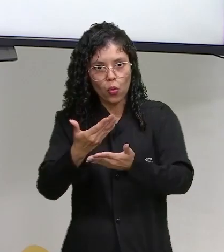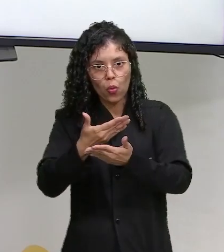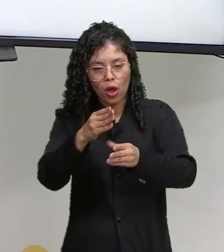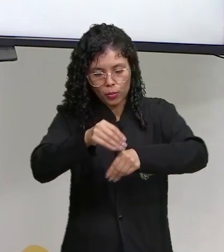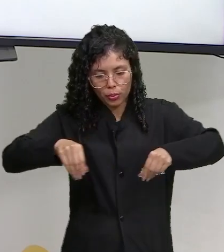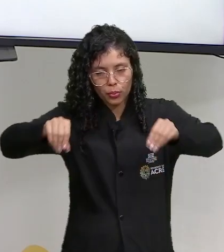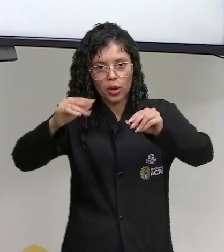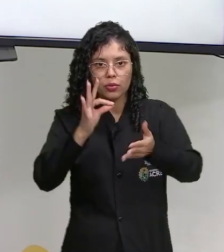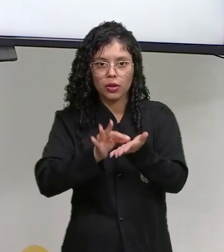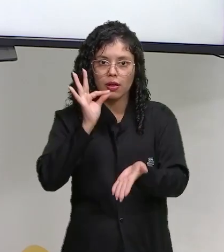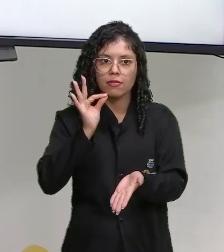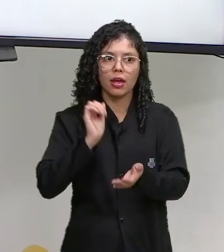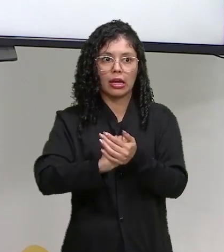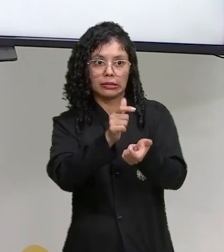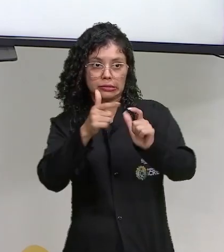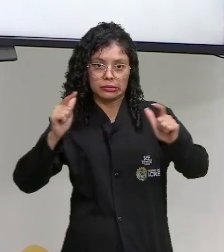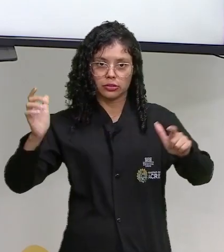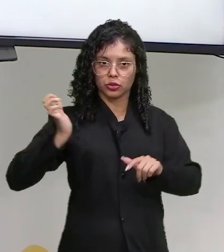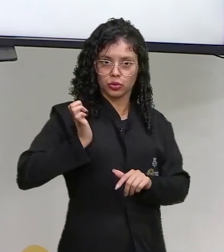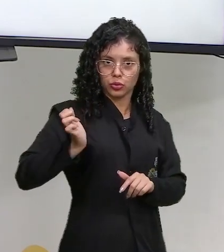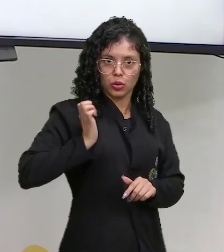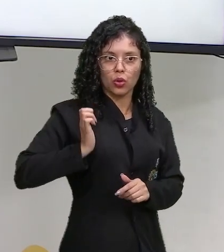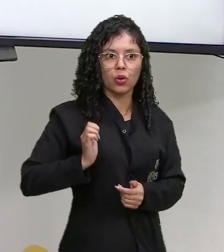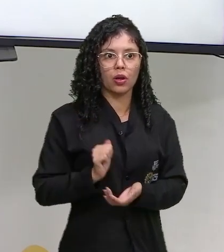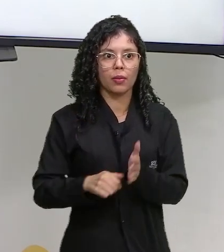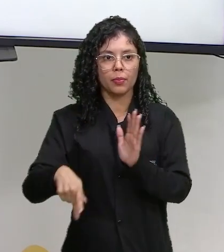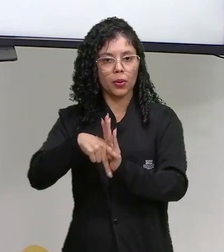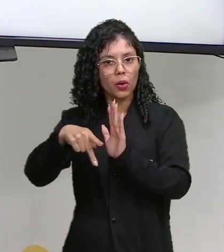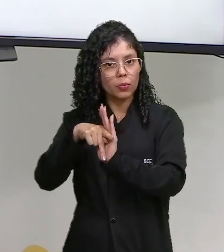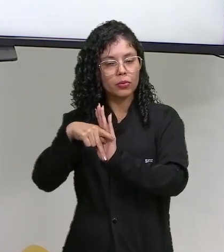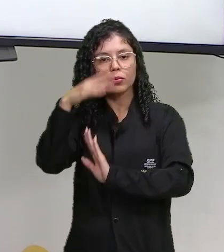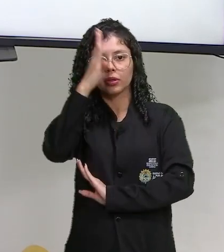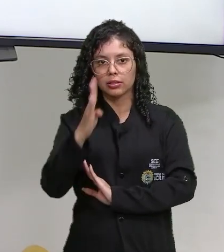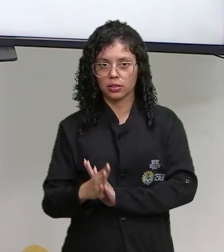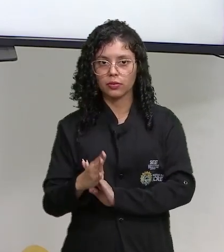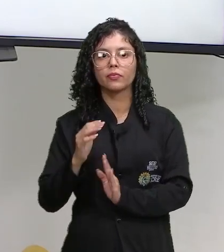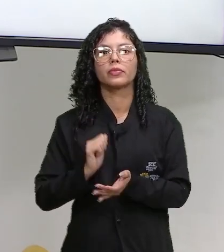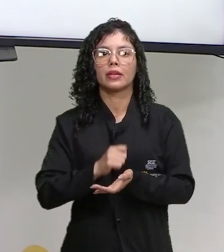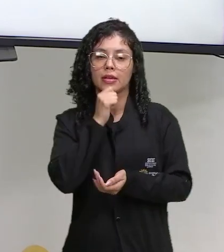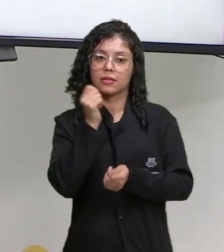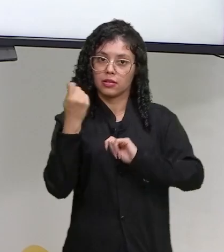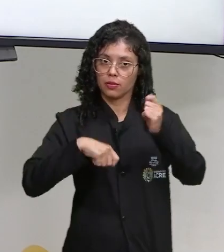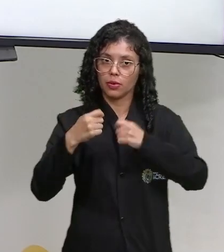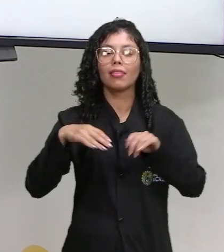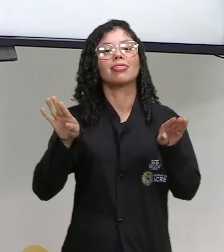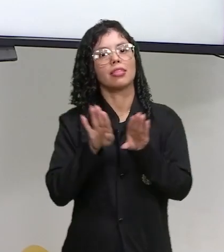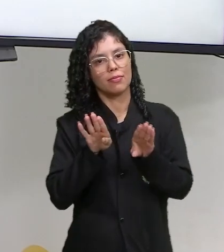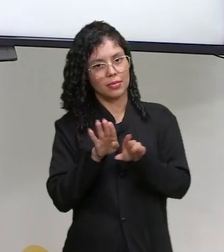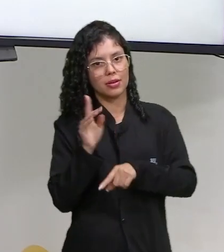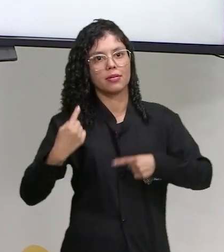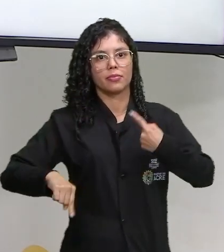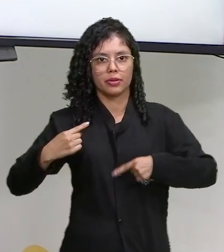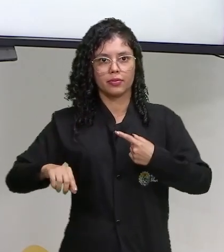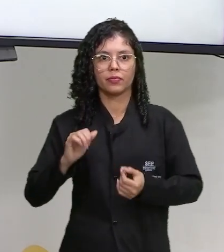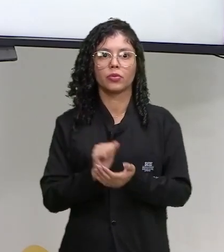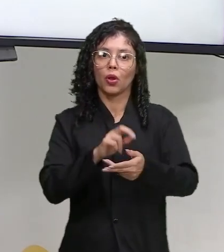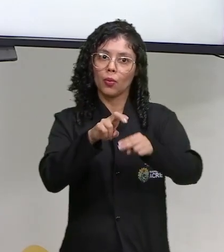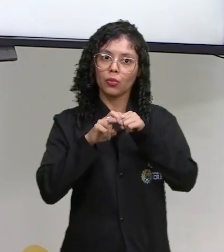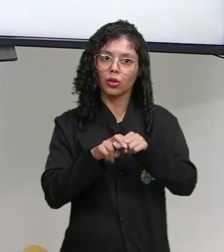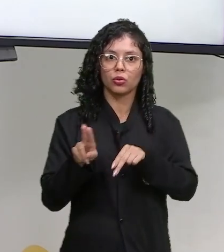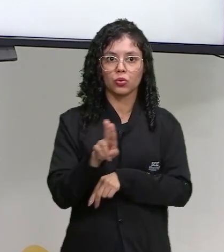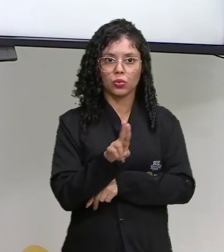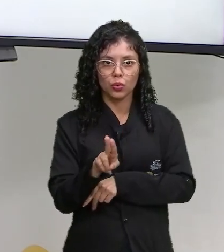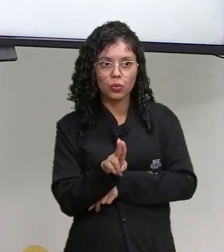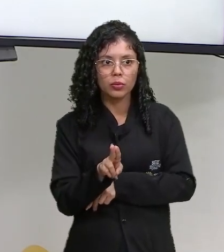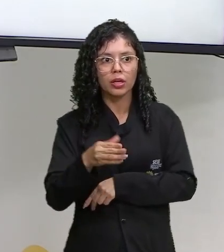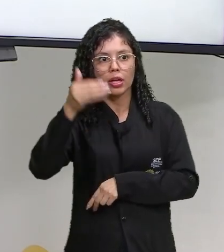grande elite econômica brasileira, que domina também, além da economia, a política. Por isso o nome República Oligárquica, ou seja,